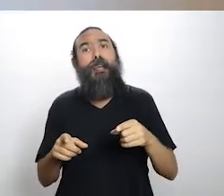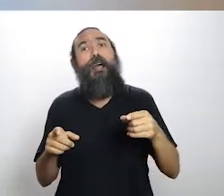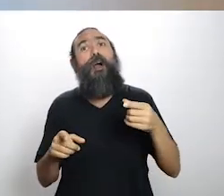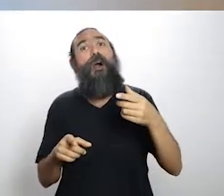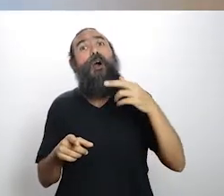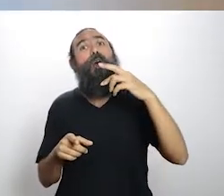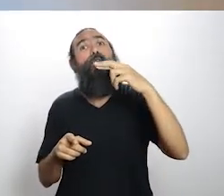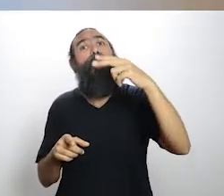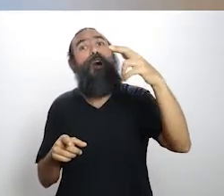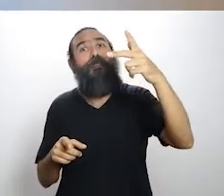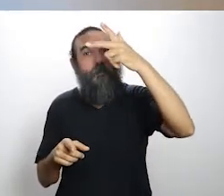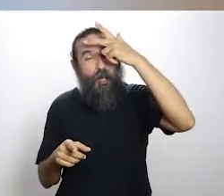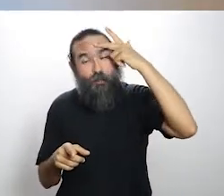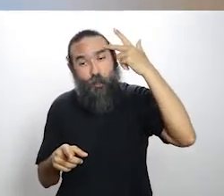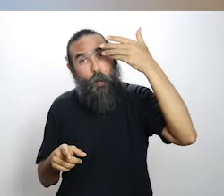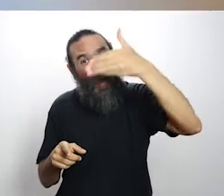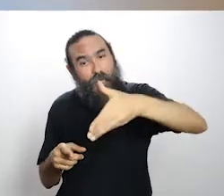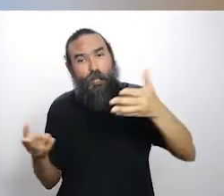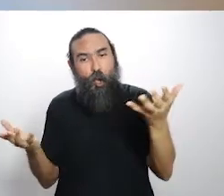a gente,